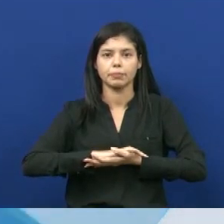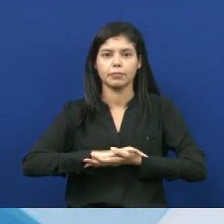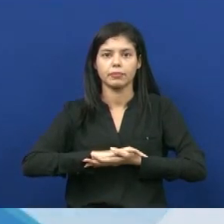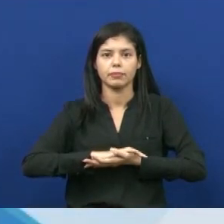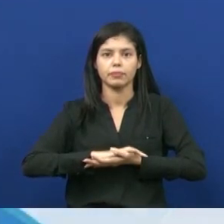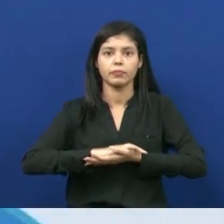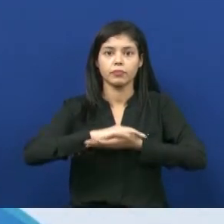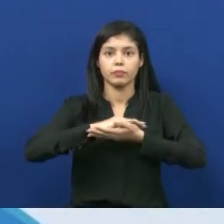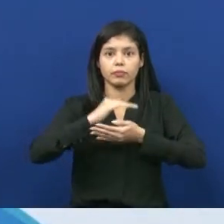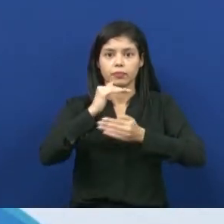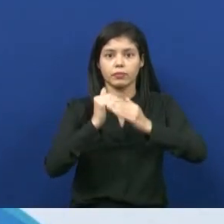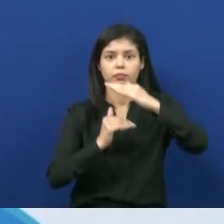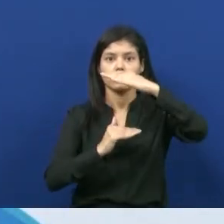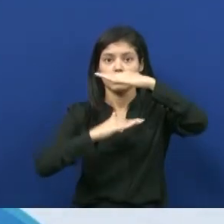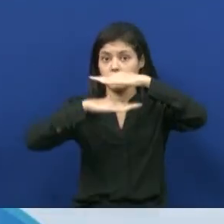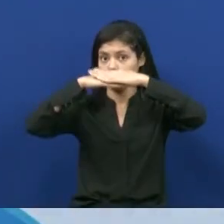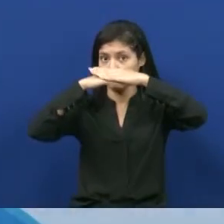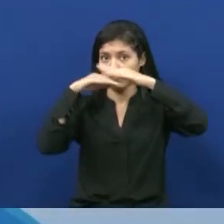o diafragma,